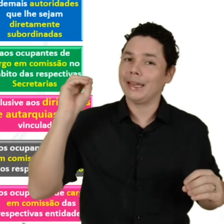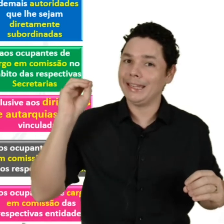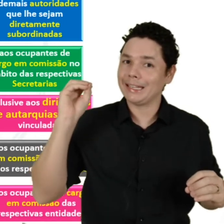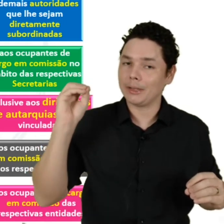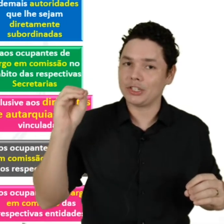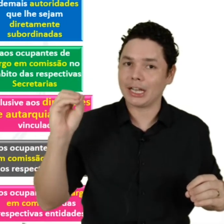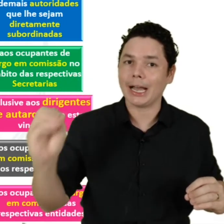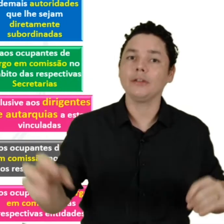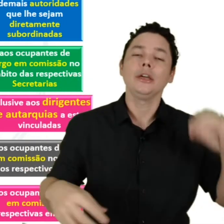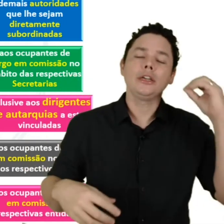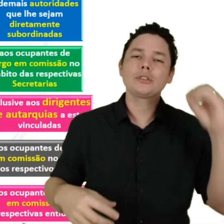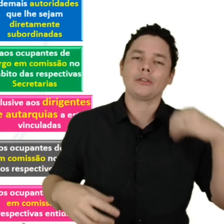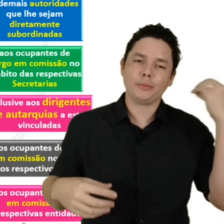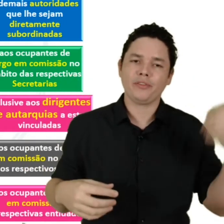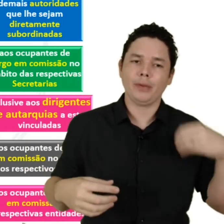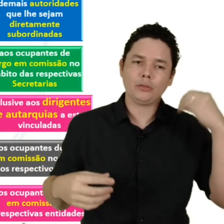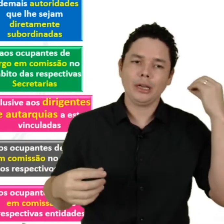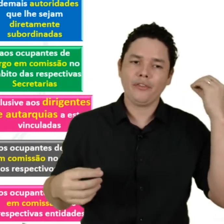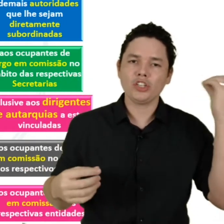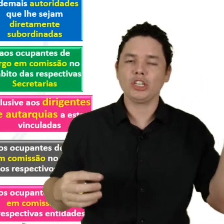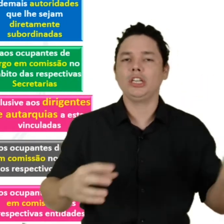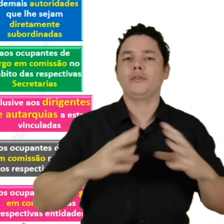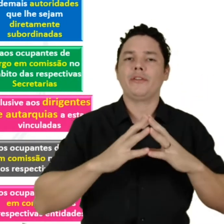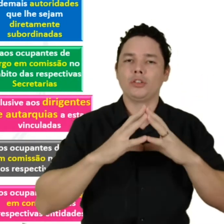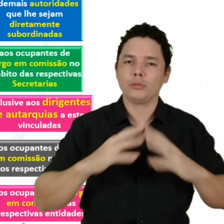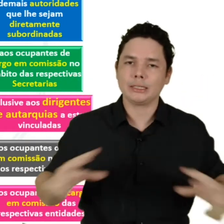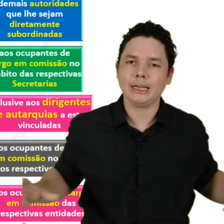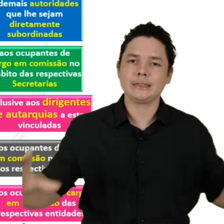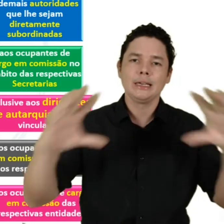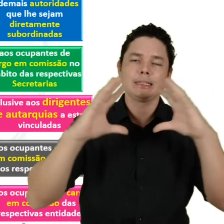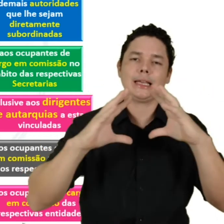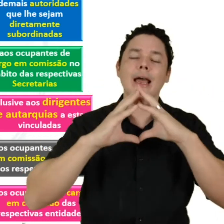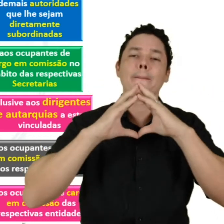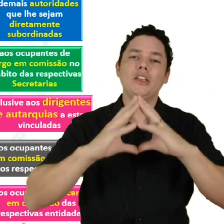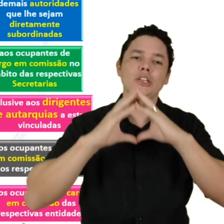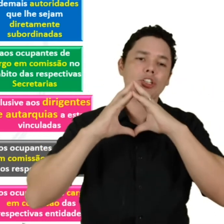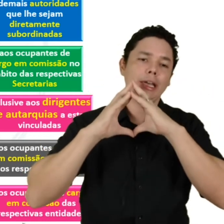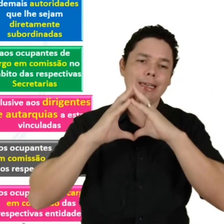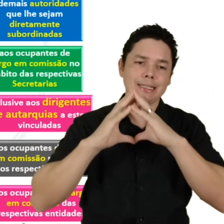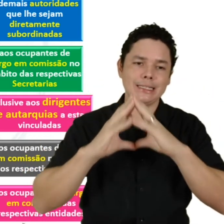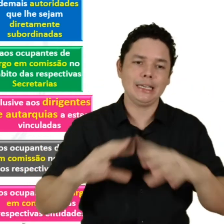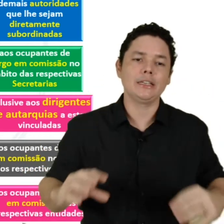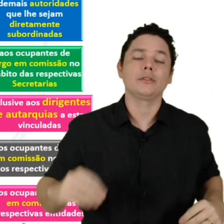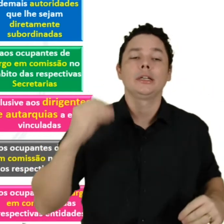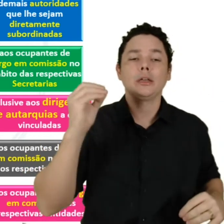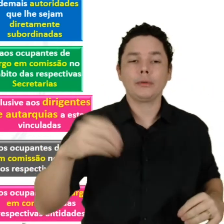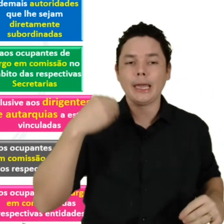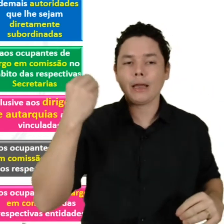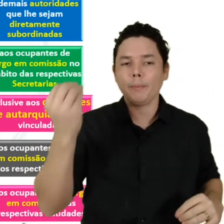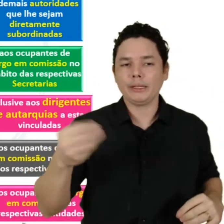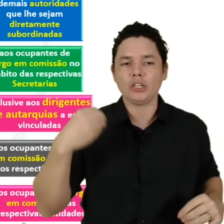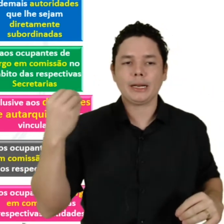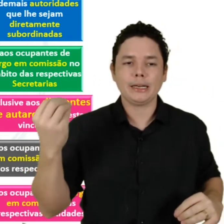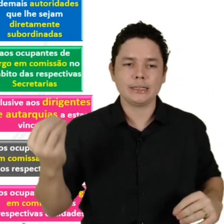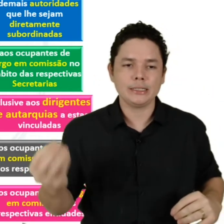assessoramento intermediário, e os cargos de provimento efetivo. A investidura deles se dará mediante exercício. Então, quem